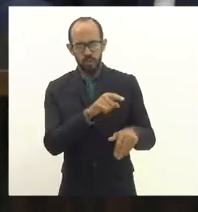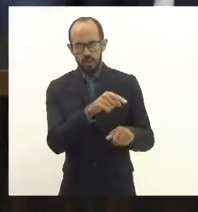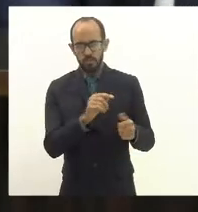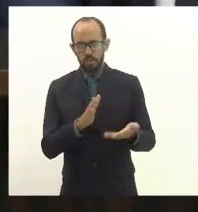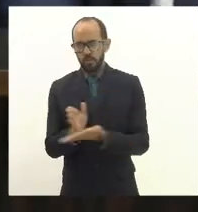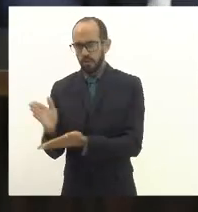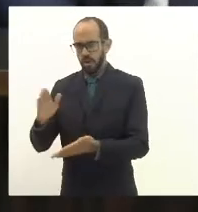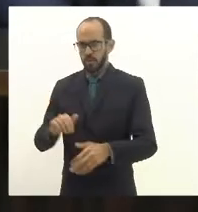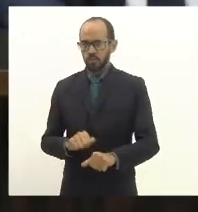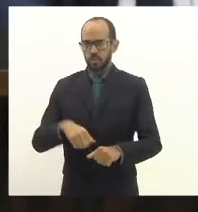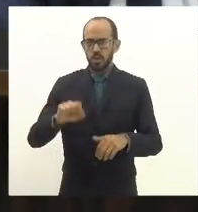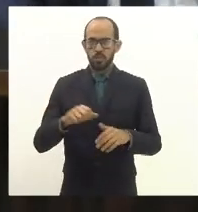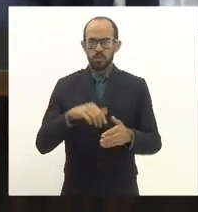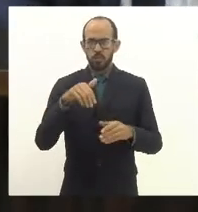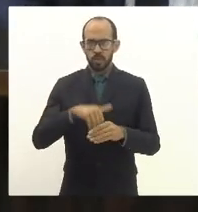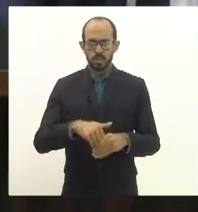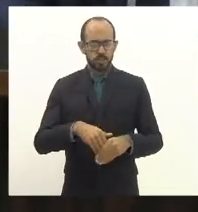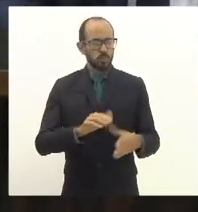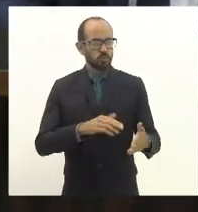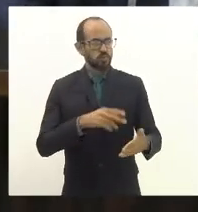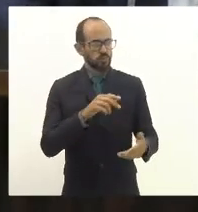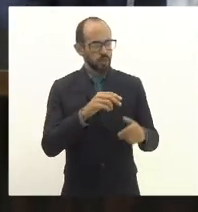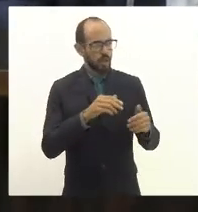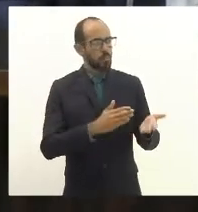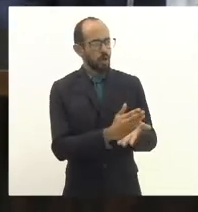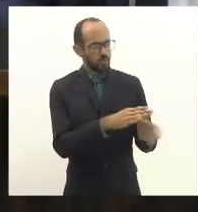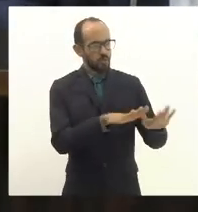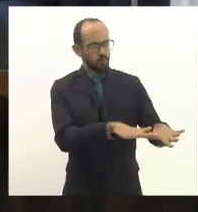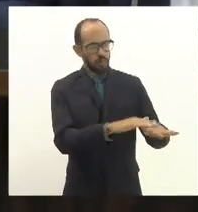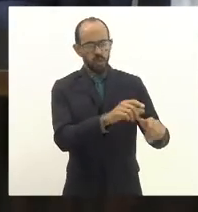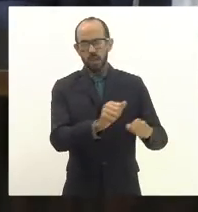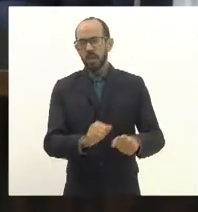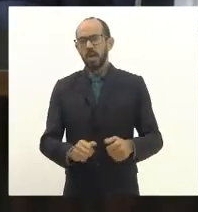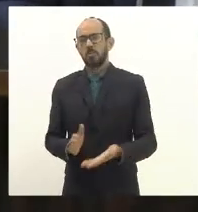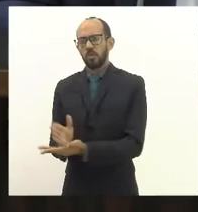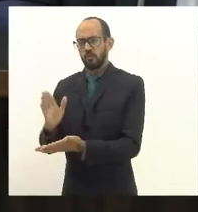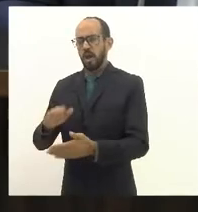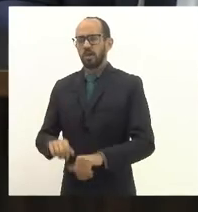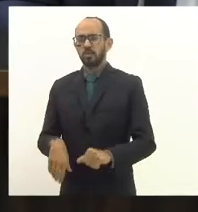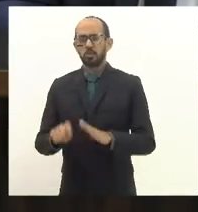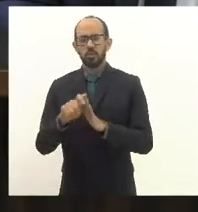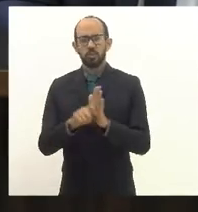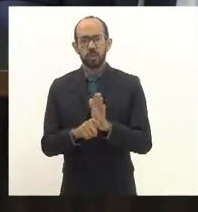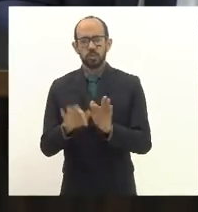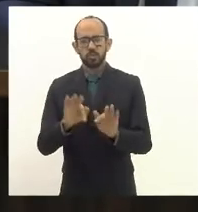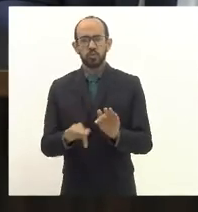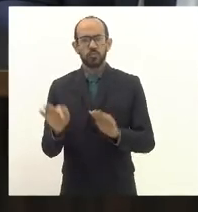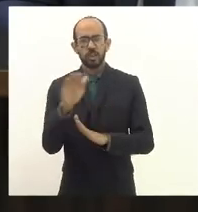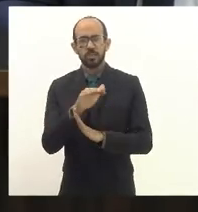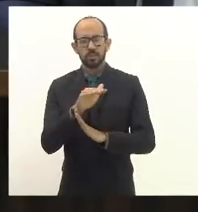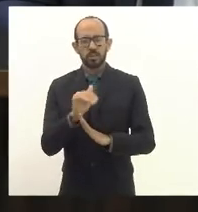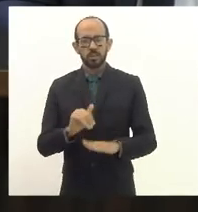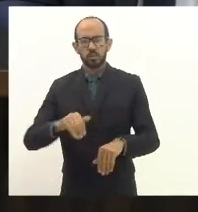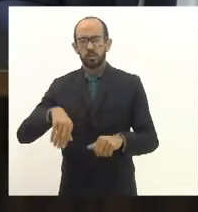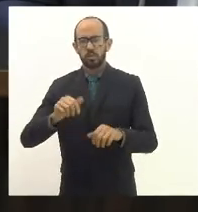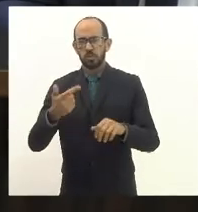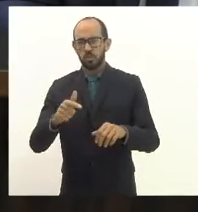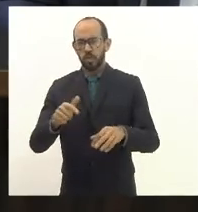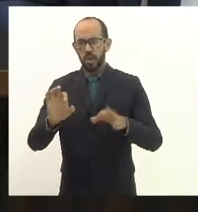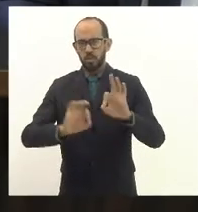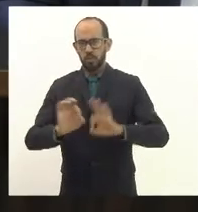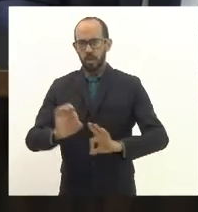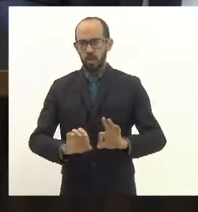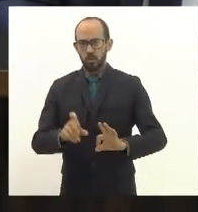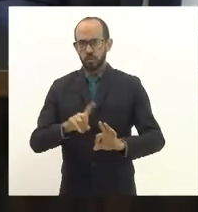votação, projeto assim emendado. Senhores que aprovam, permaneçam como estão, aprovado. Vai redação do vencido. Nada mais a tratar na ordem do